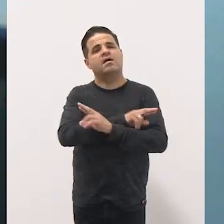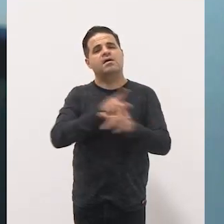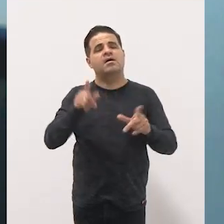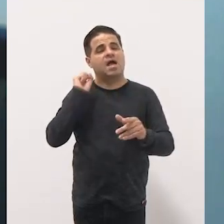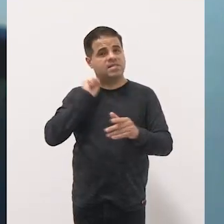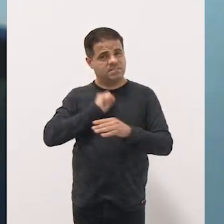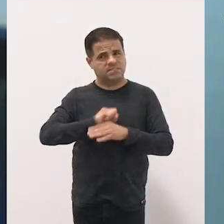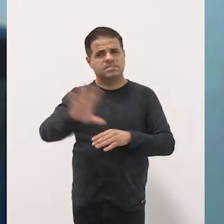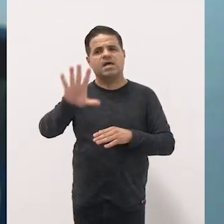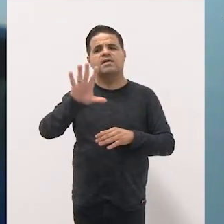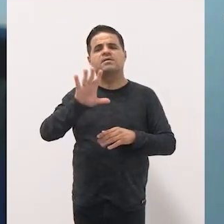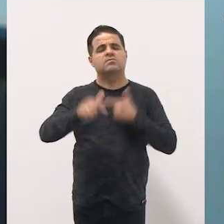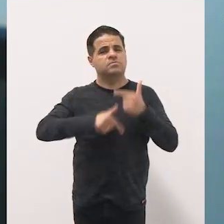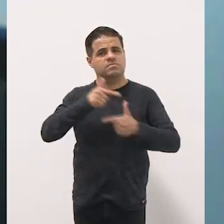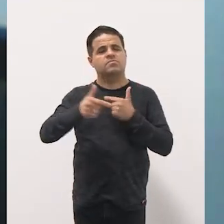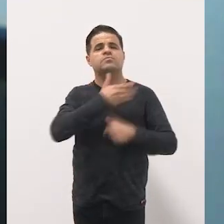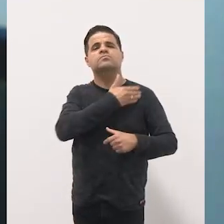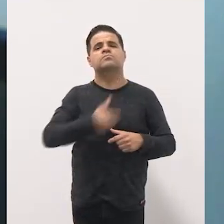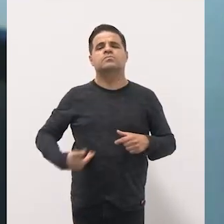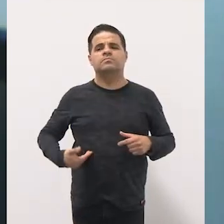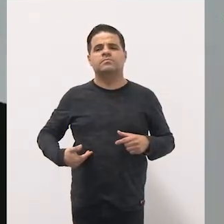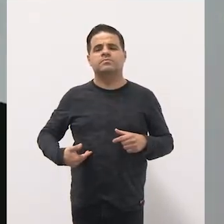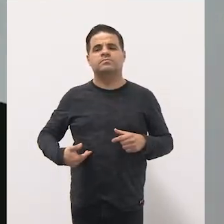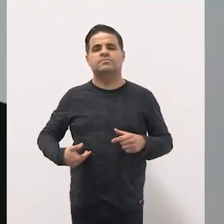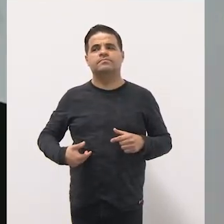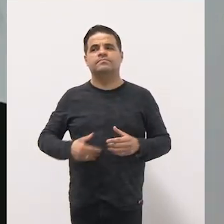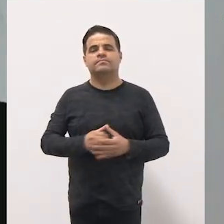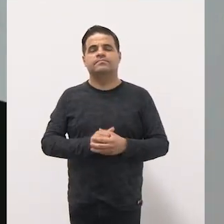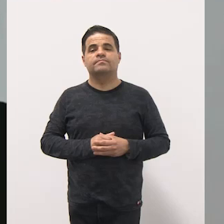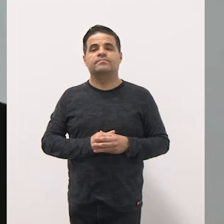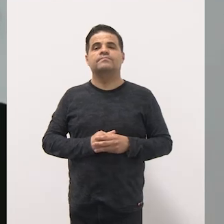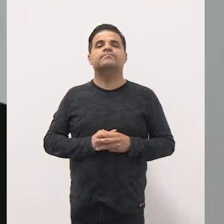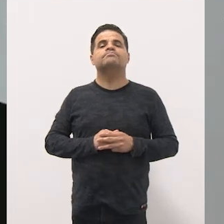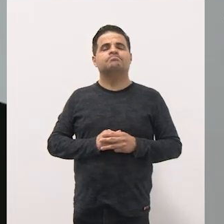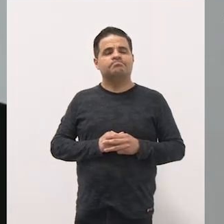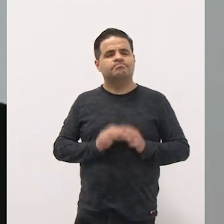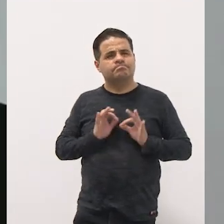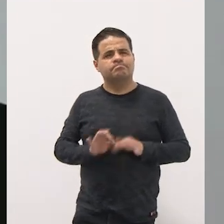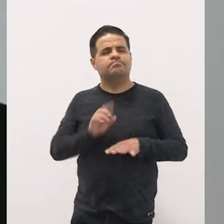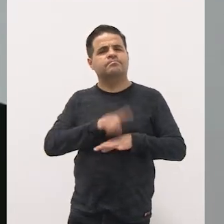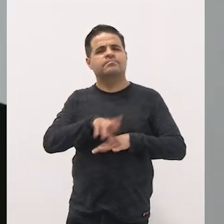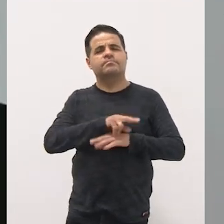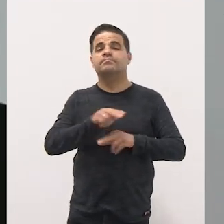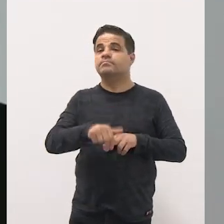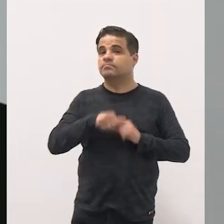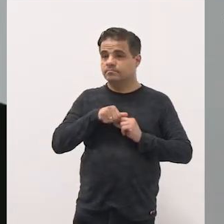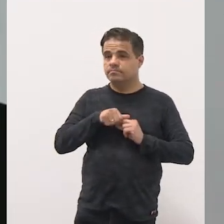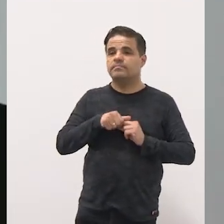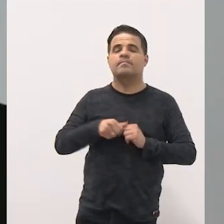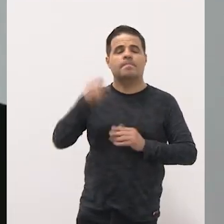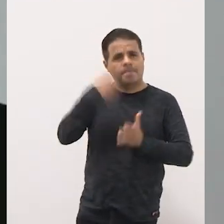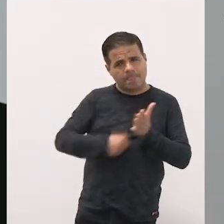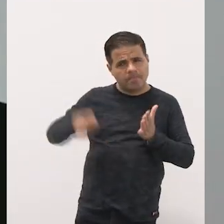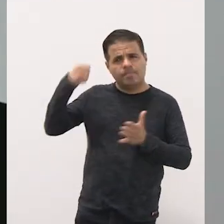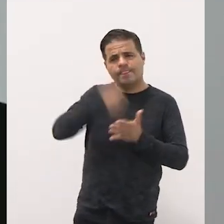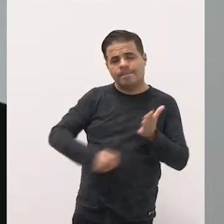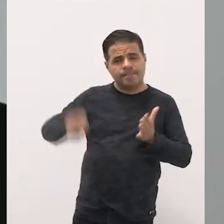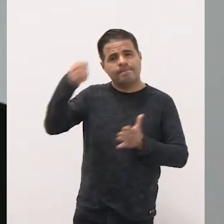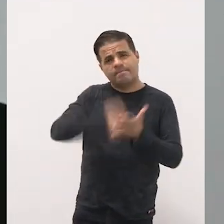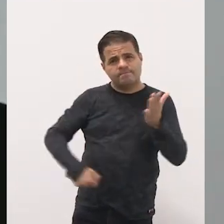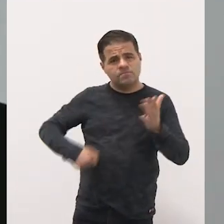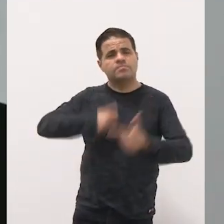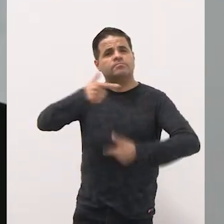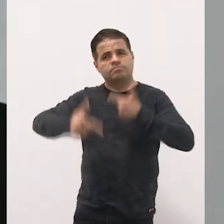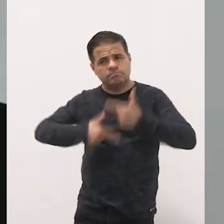saída é no serviço público. E como não, doutora? É por isso que a gente tem que batalhar, não?